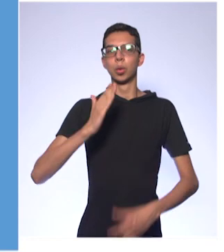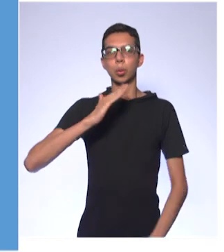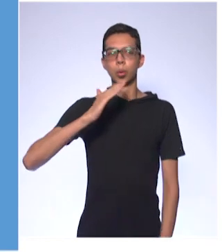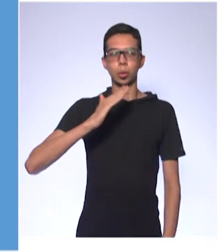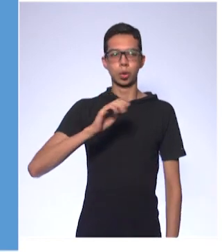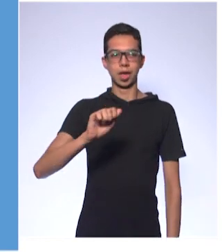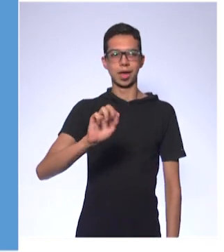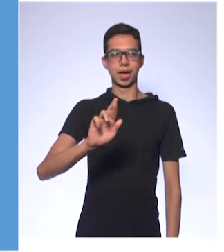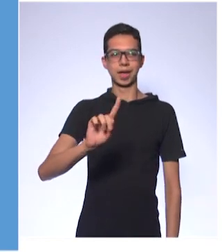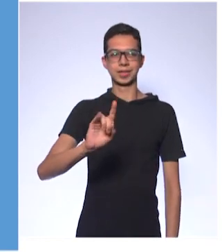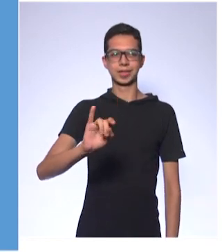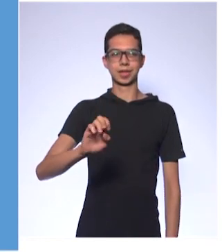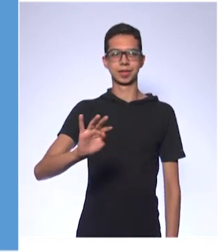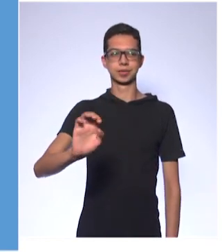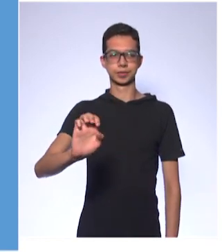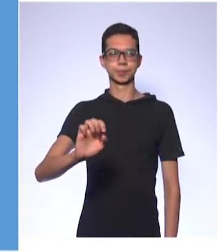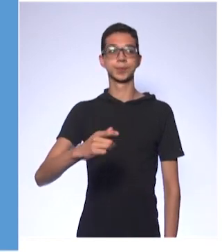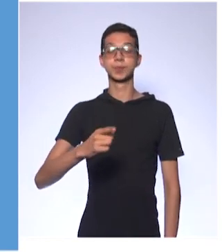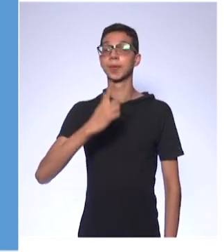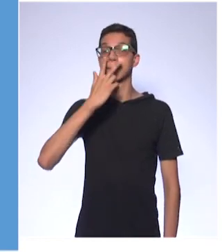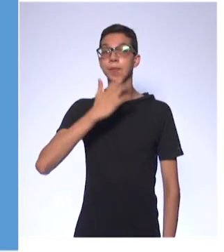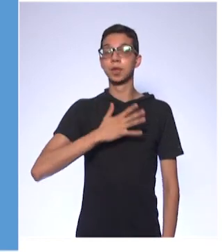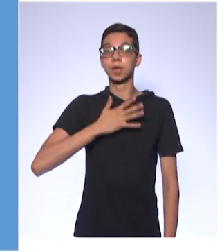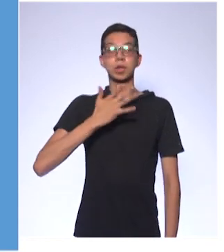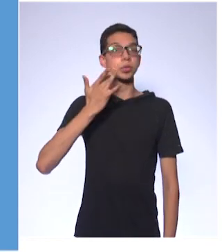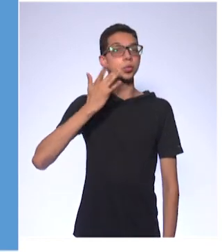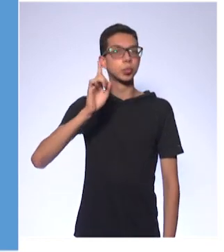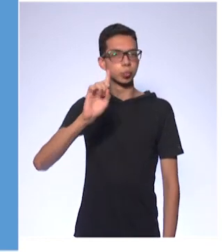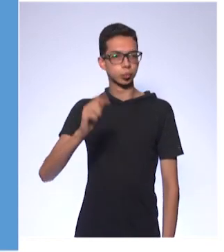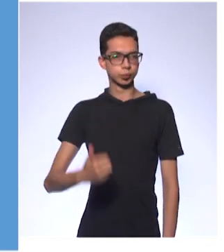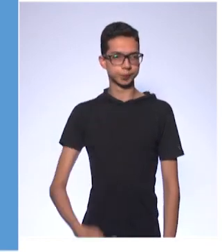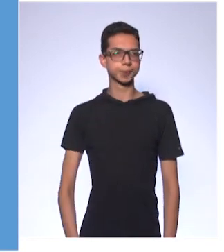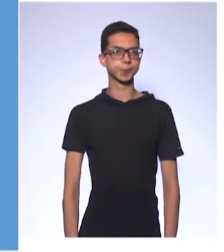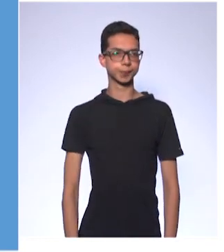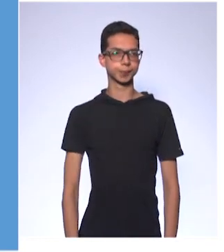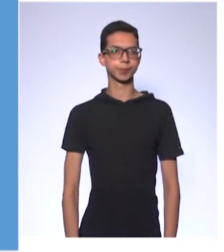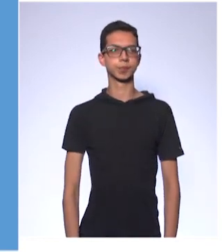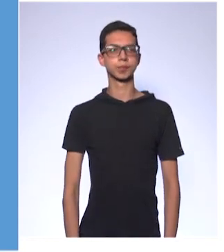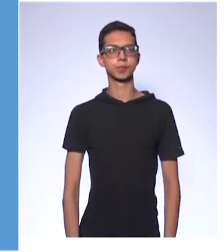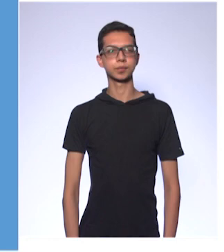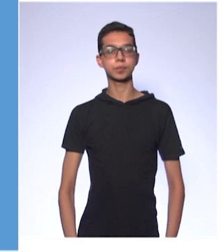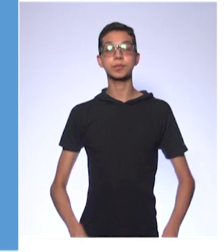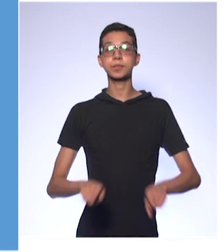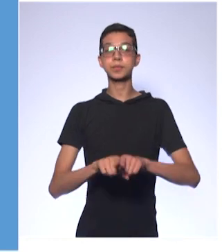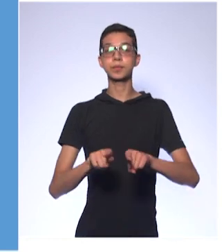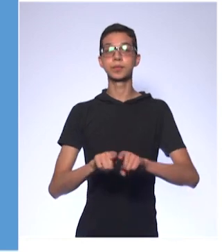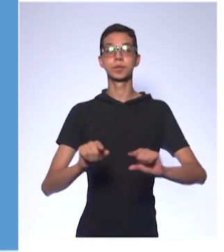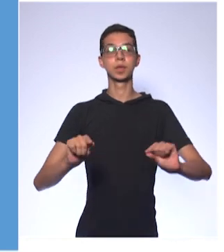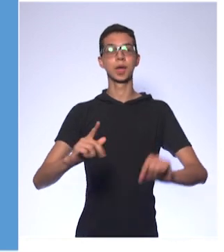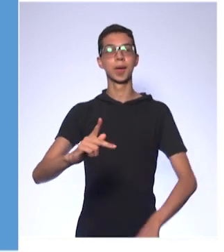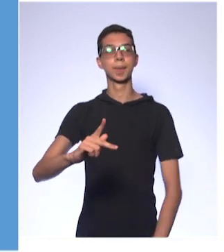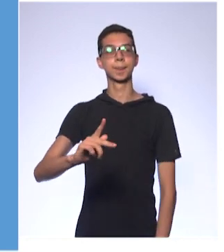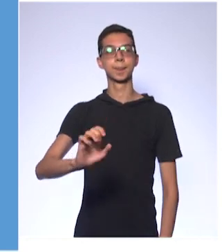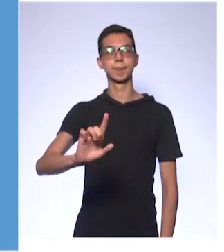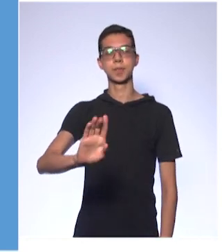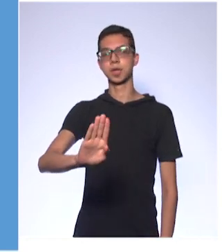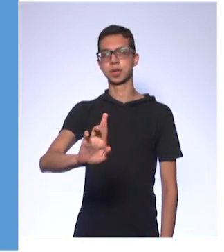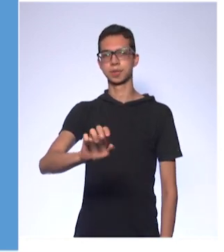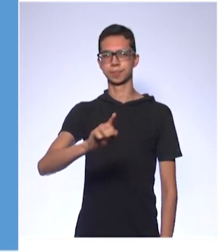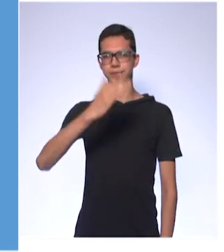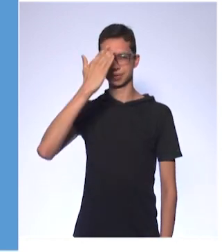Seguindo, te la lleno de pebre, quedas picante. Olha, a gente já sabe aí que é uma